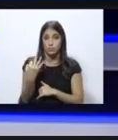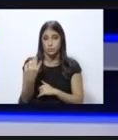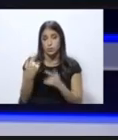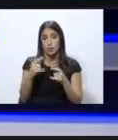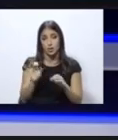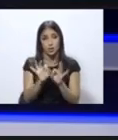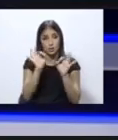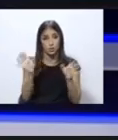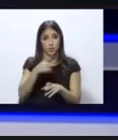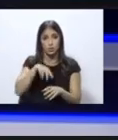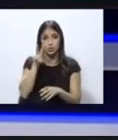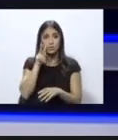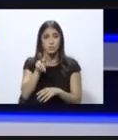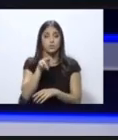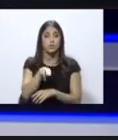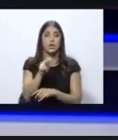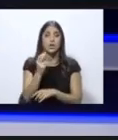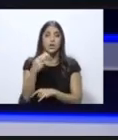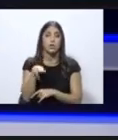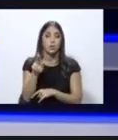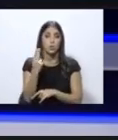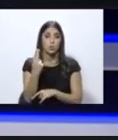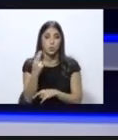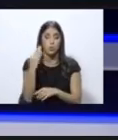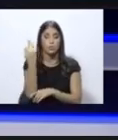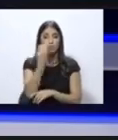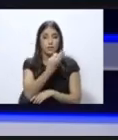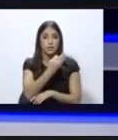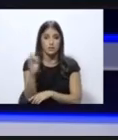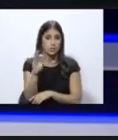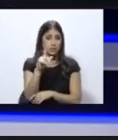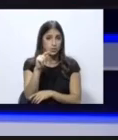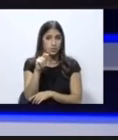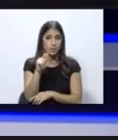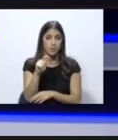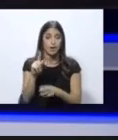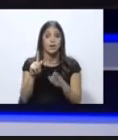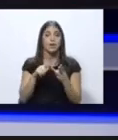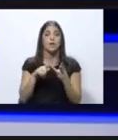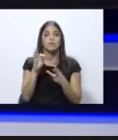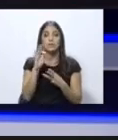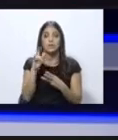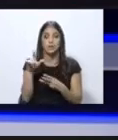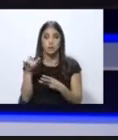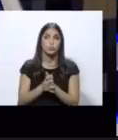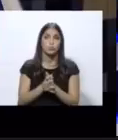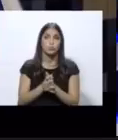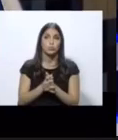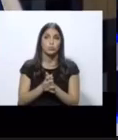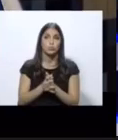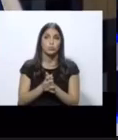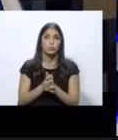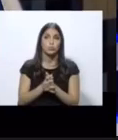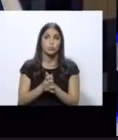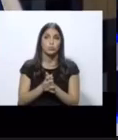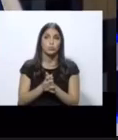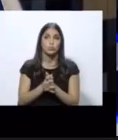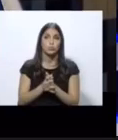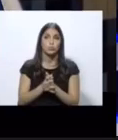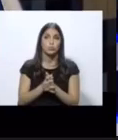vimos, Nanu, também o francês Malang Sarre, Philippe Anderson e Marco Gruites. Claro